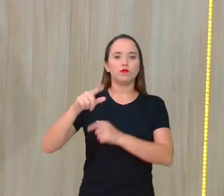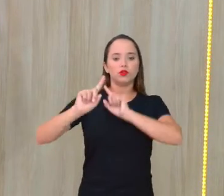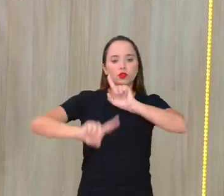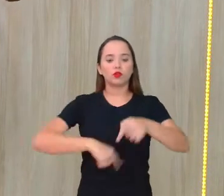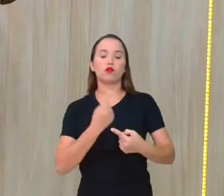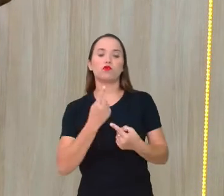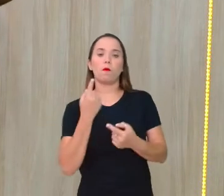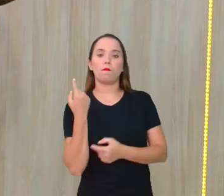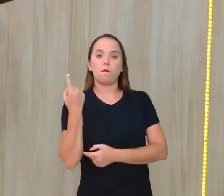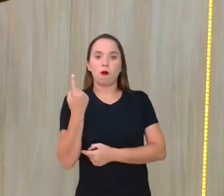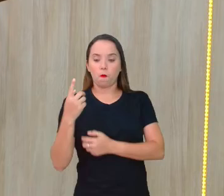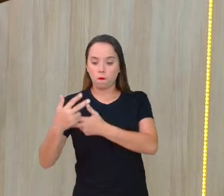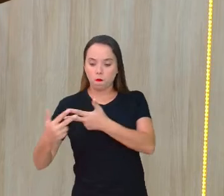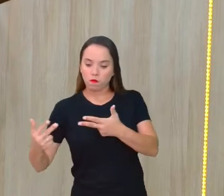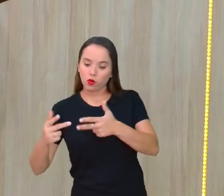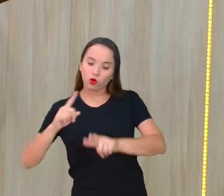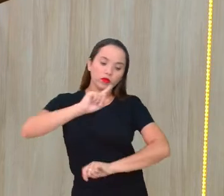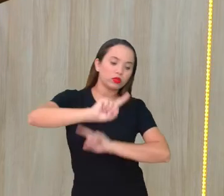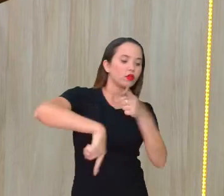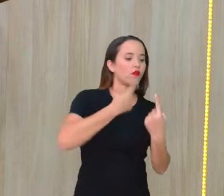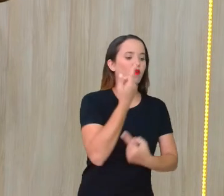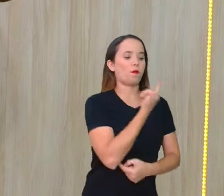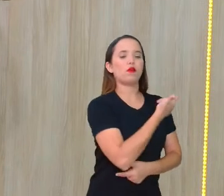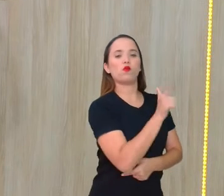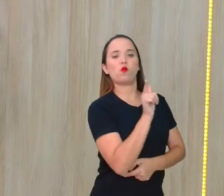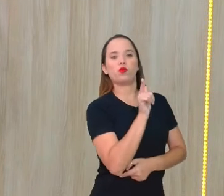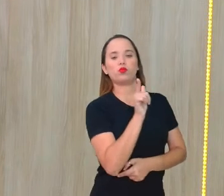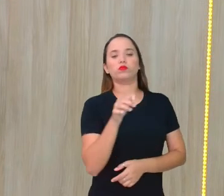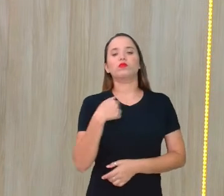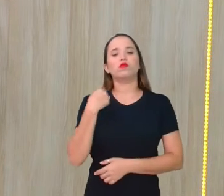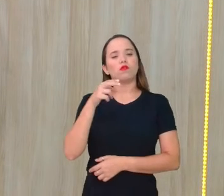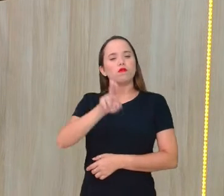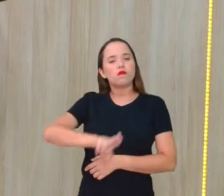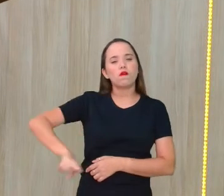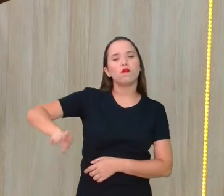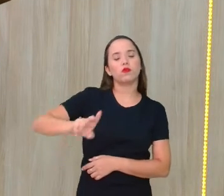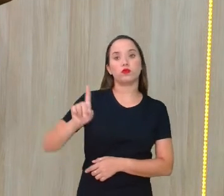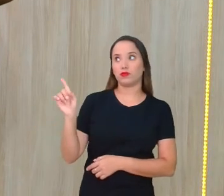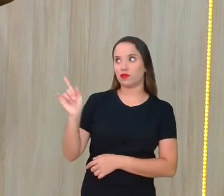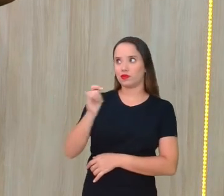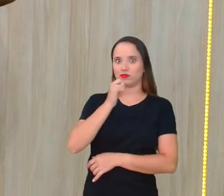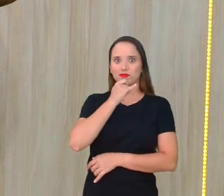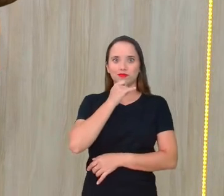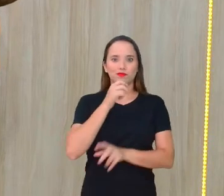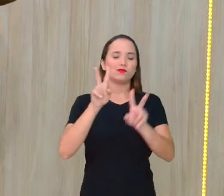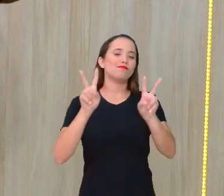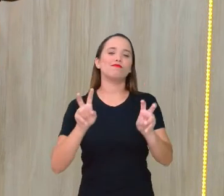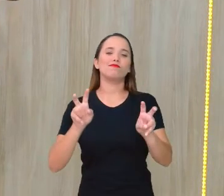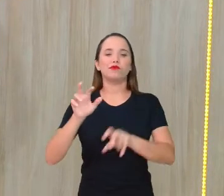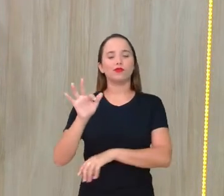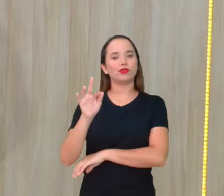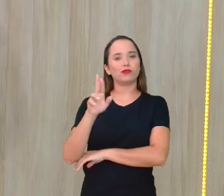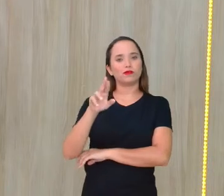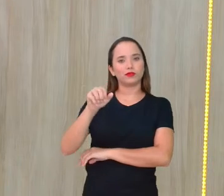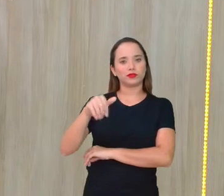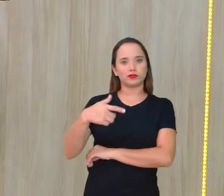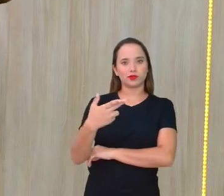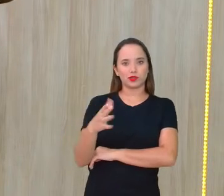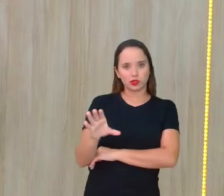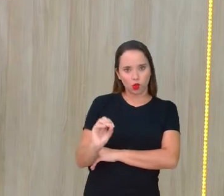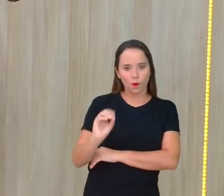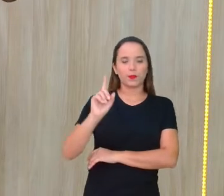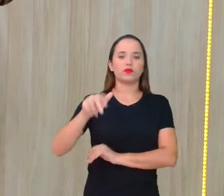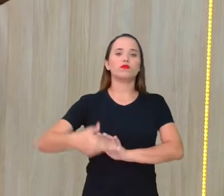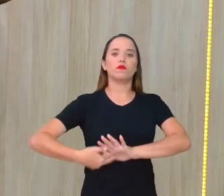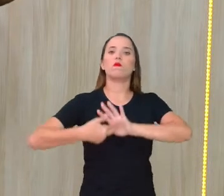coisa em outra e a gente vai utilizar isso daí para falar de função. A função na matemática é uma